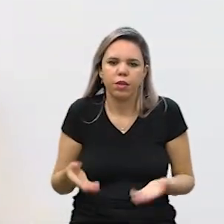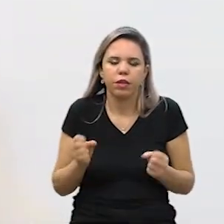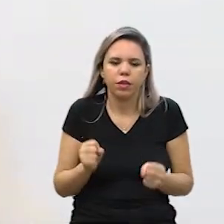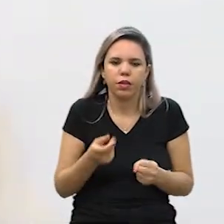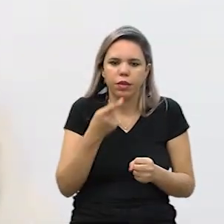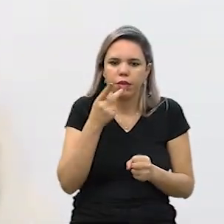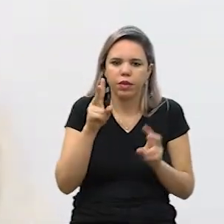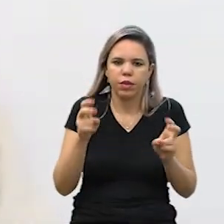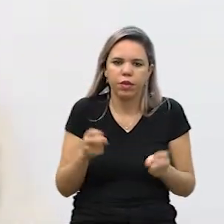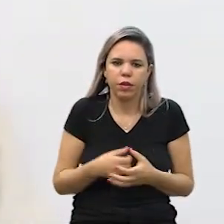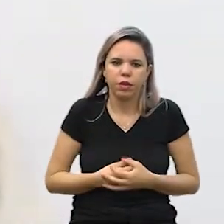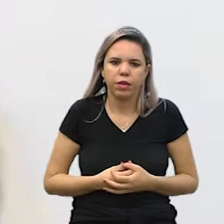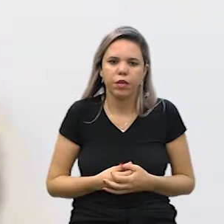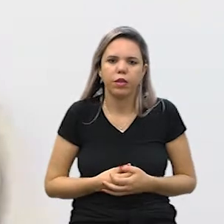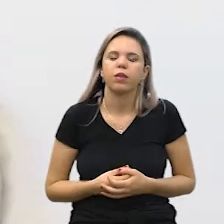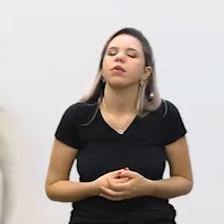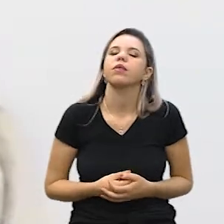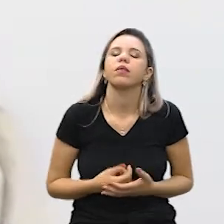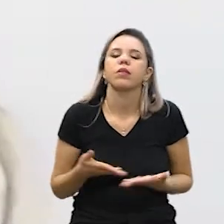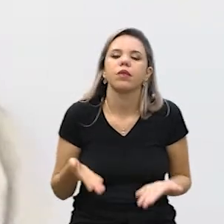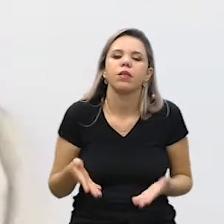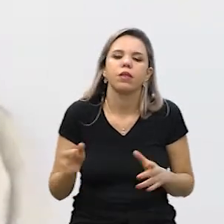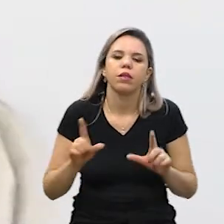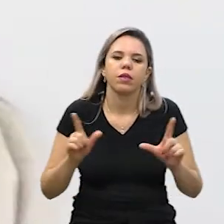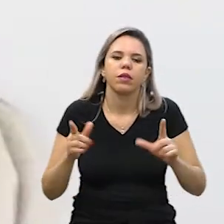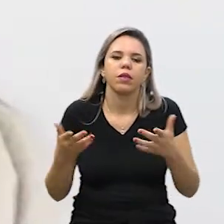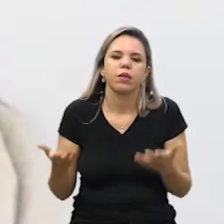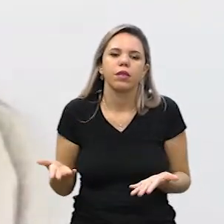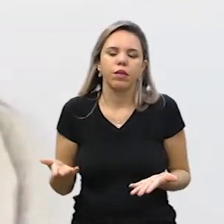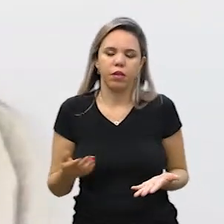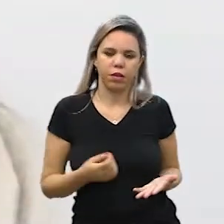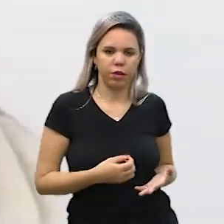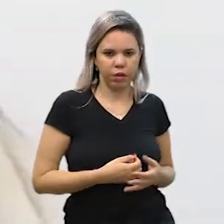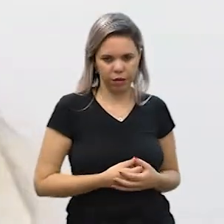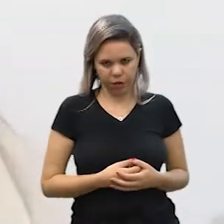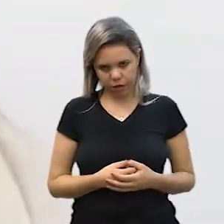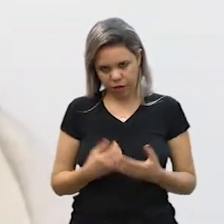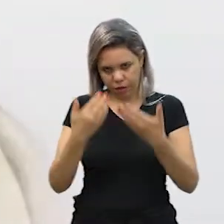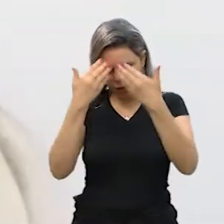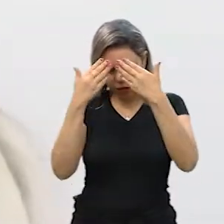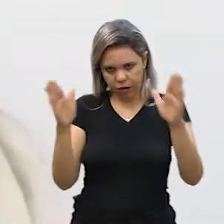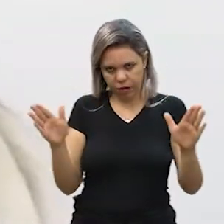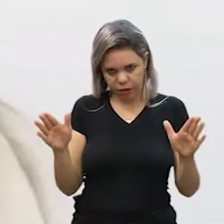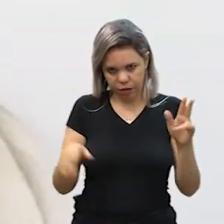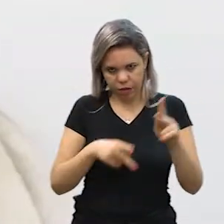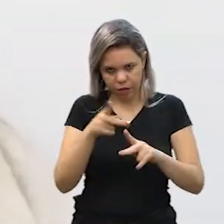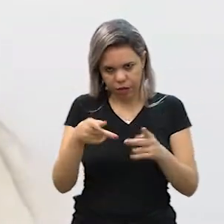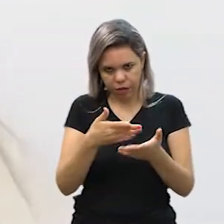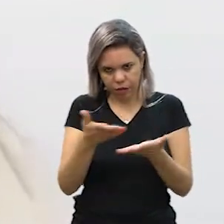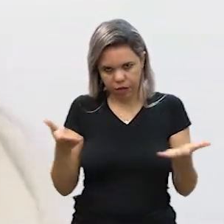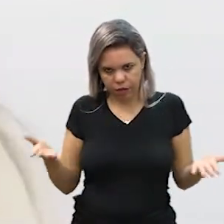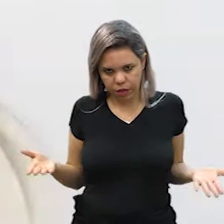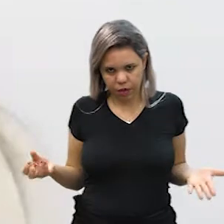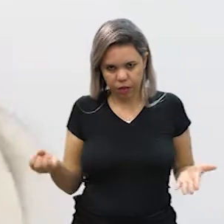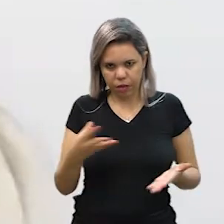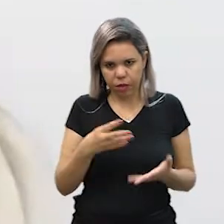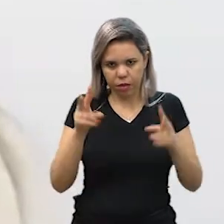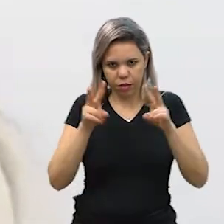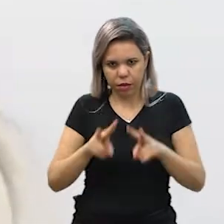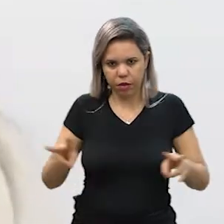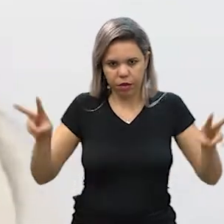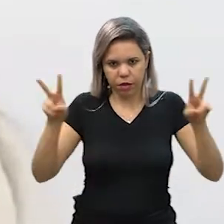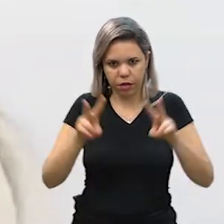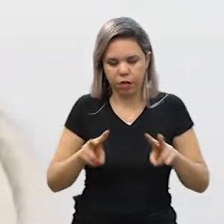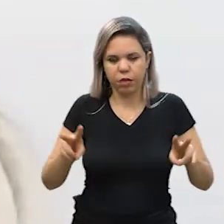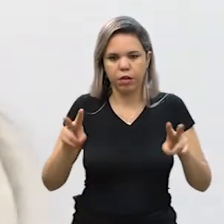poder estar falando sobre este assunto aqui com vocês, de abrir aí os olhos, abrir uma nova visão para